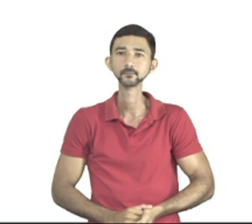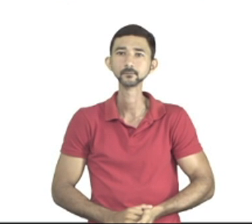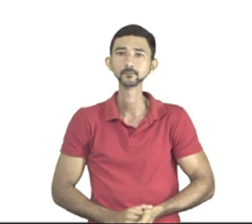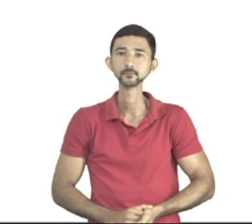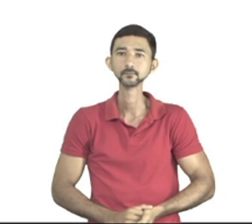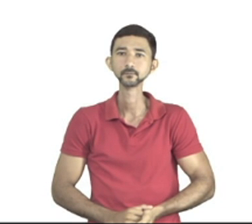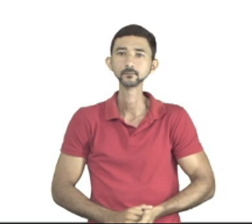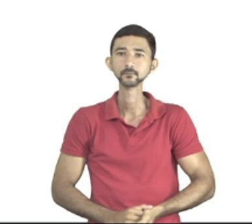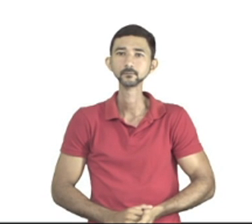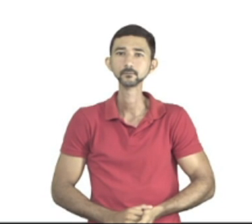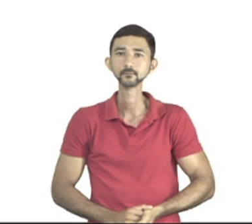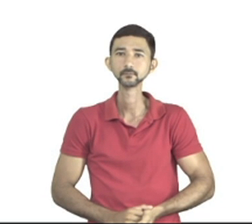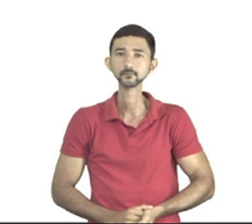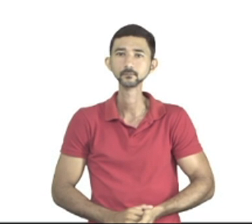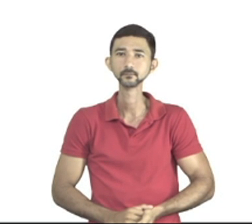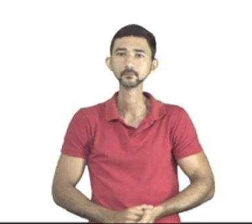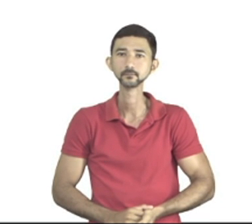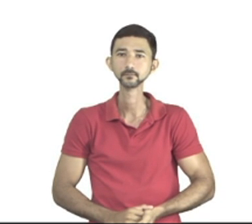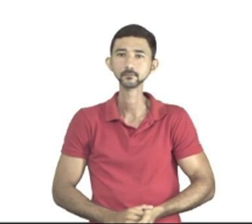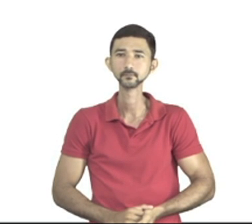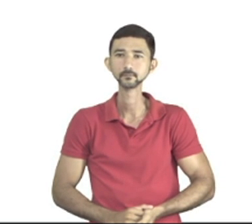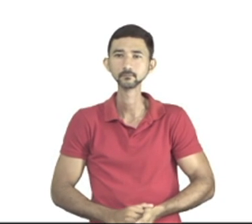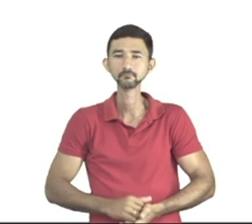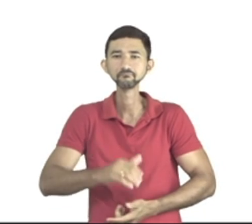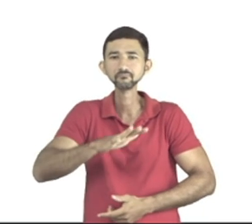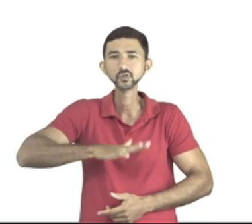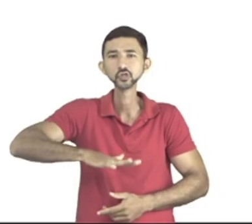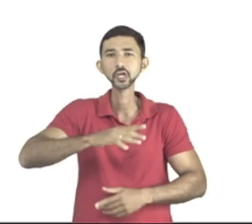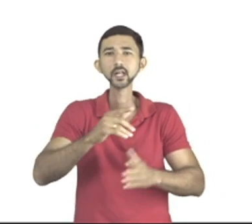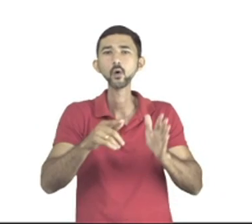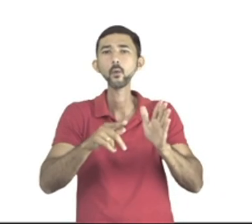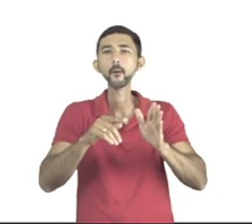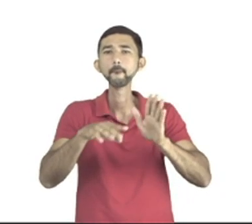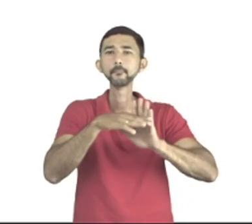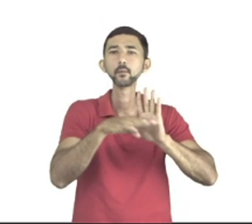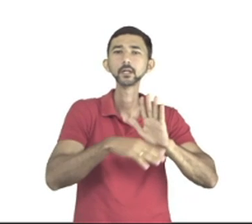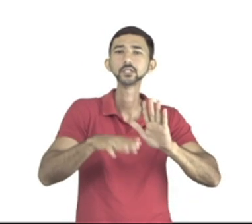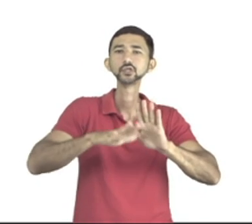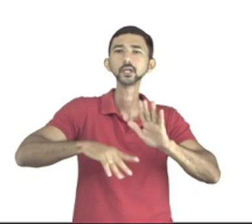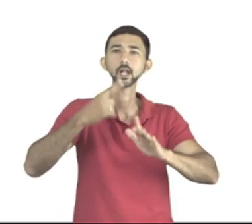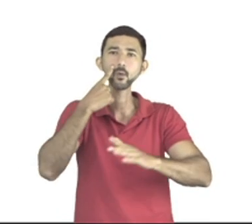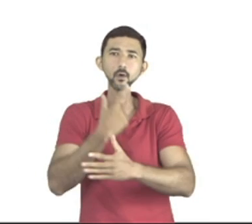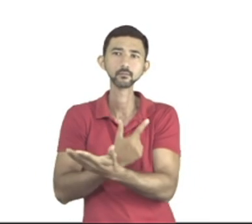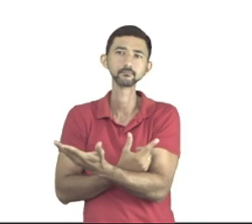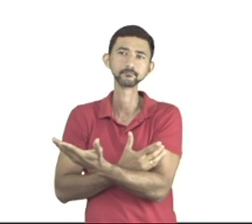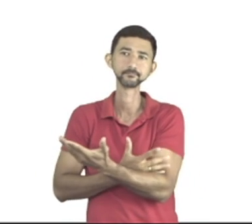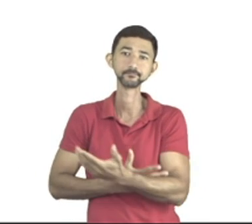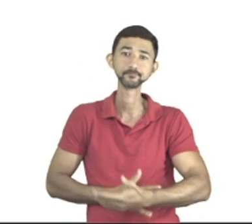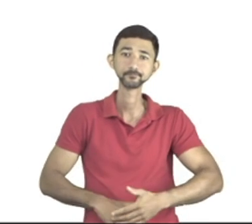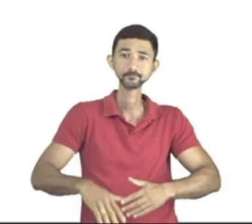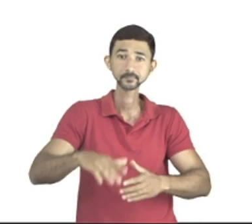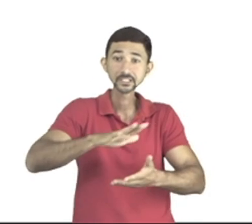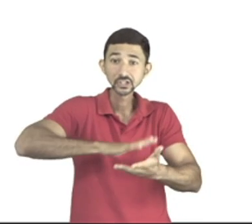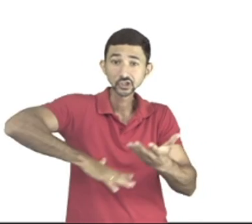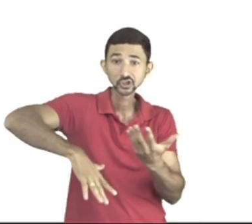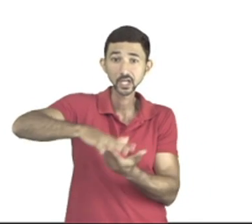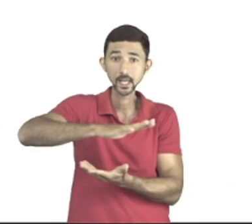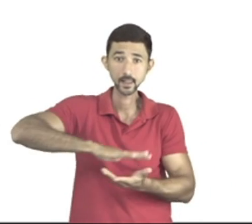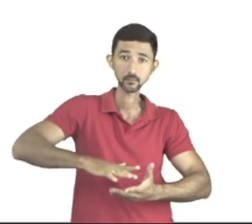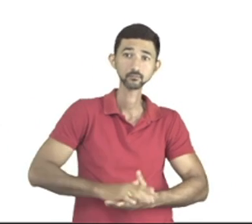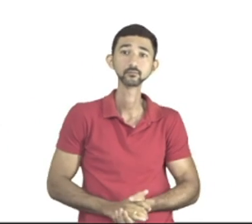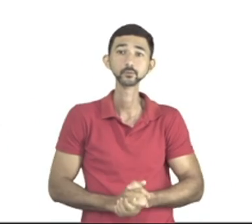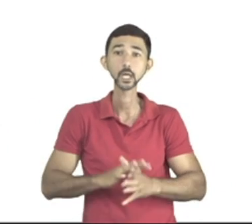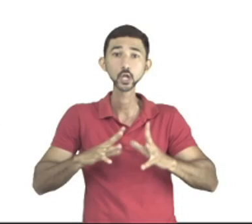específica e funcional. Propriedades gerais. Tá aí, ó. O nome está dizendo, é